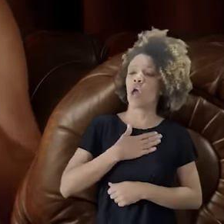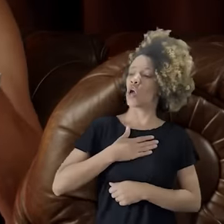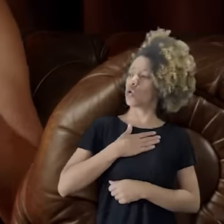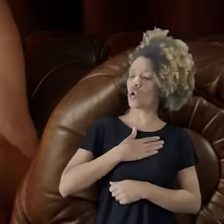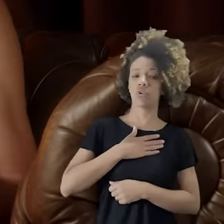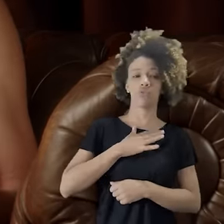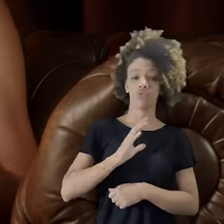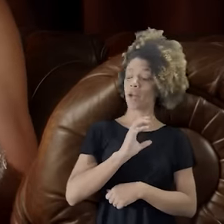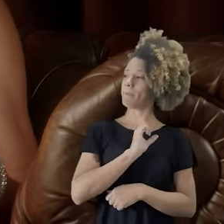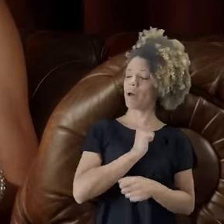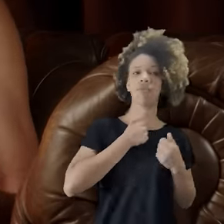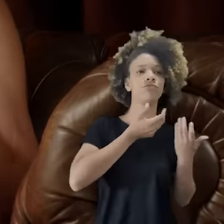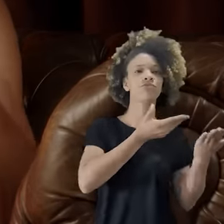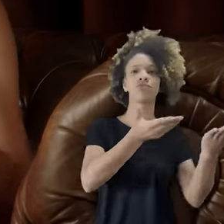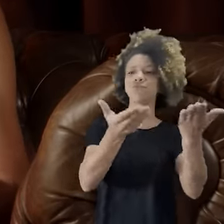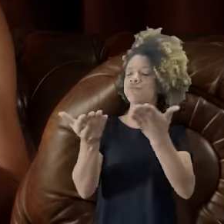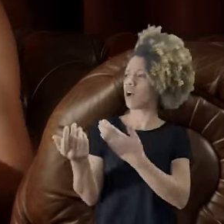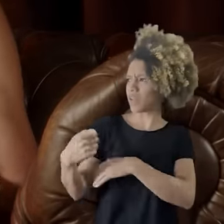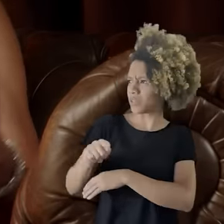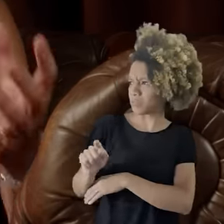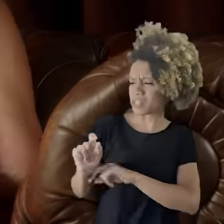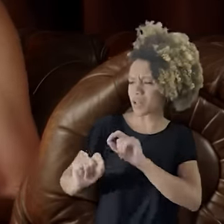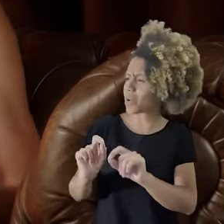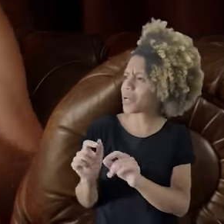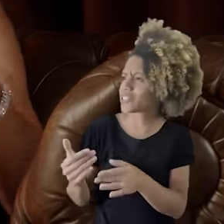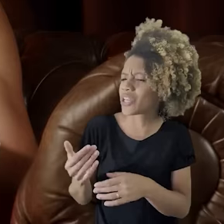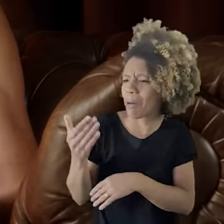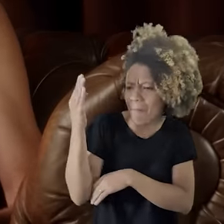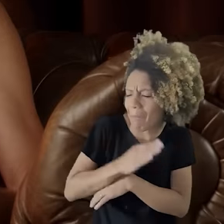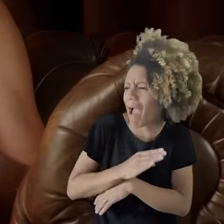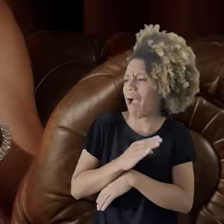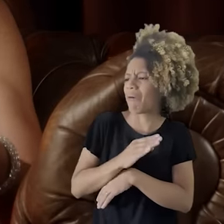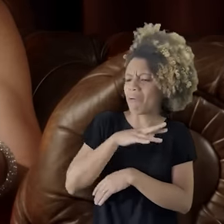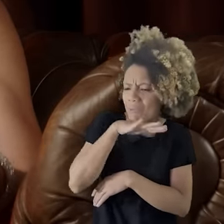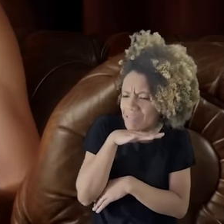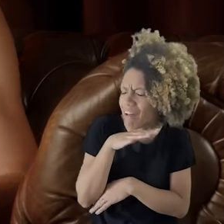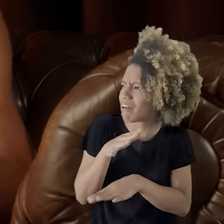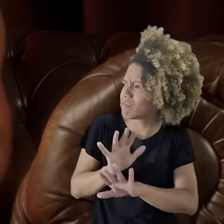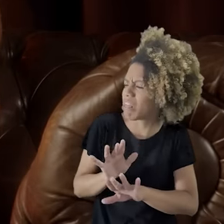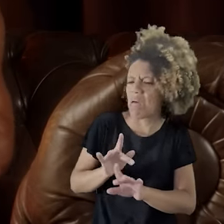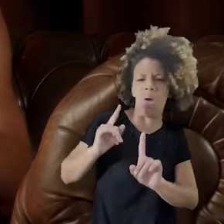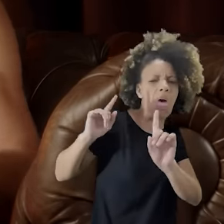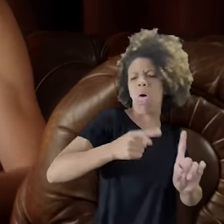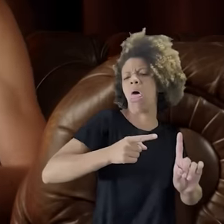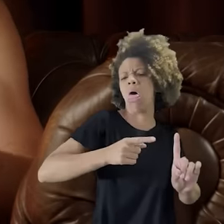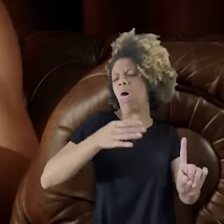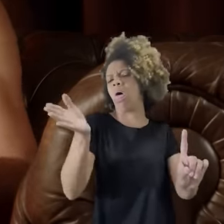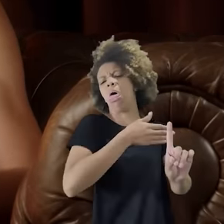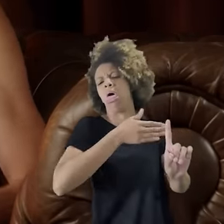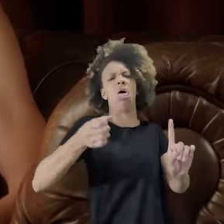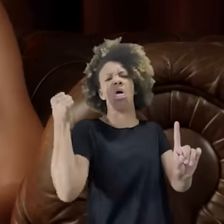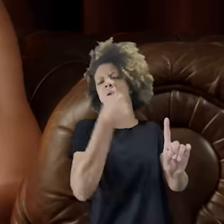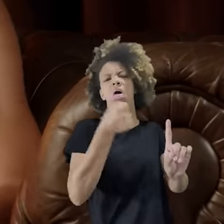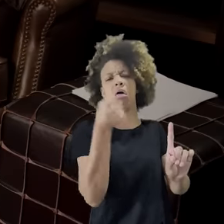gosto de ser amável as pessoas e não precisa ter esse negócio de essa maldade essa ruindade eu vou te pegar eu